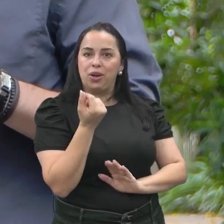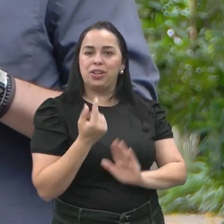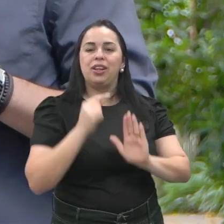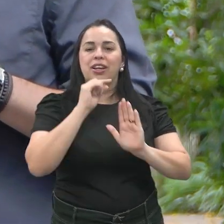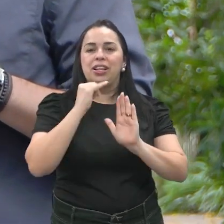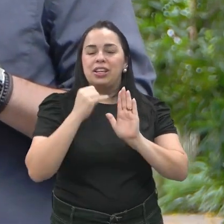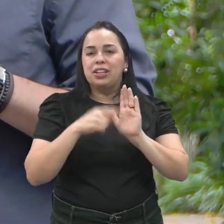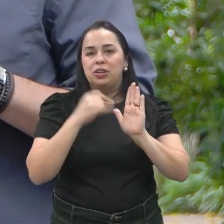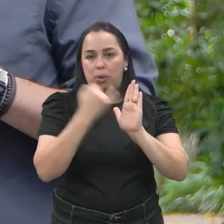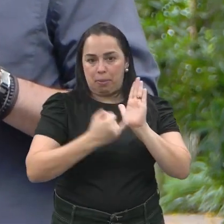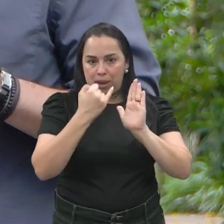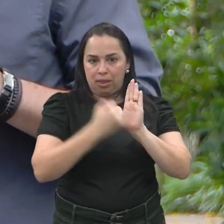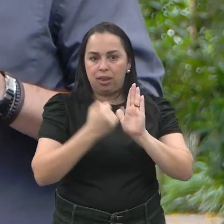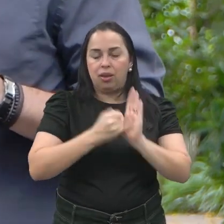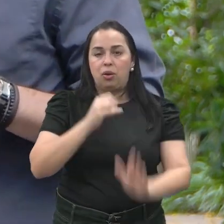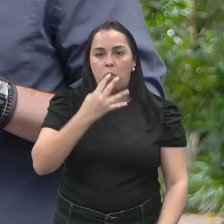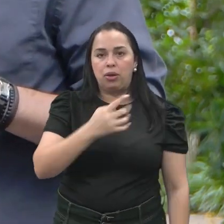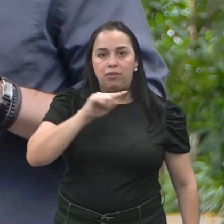foi de